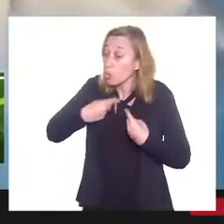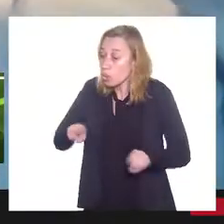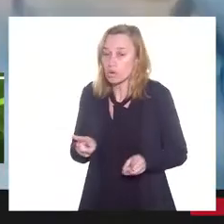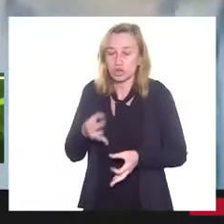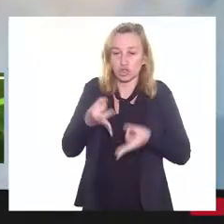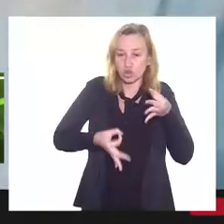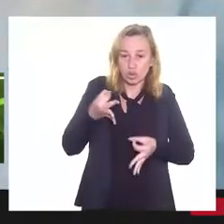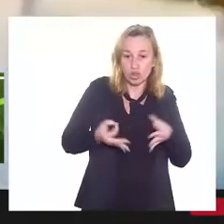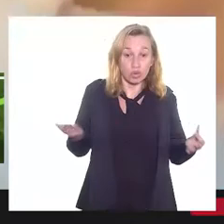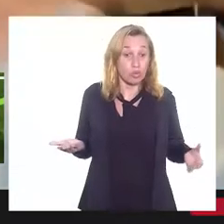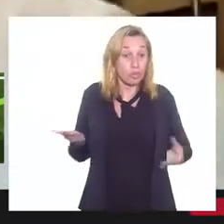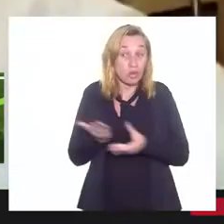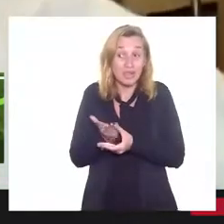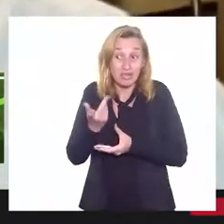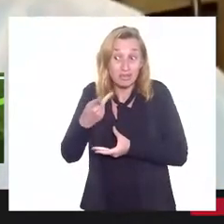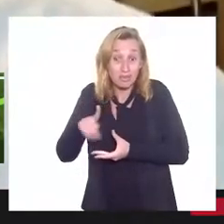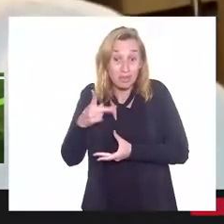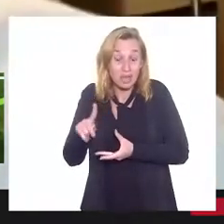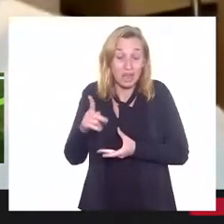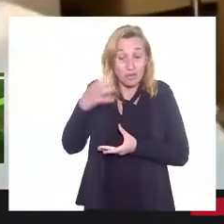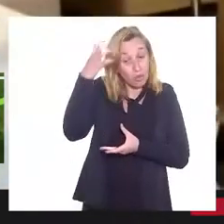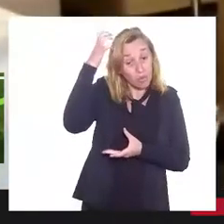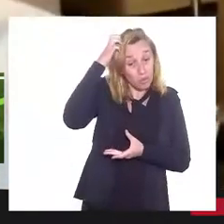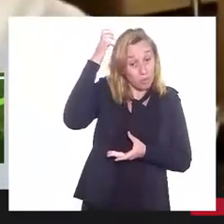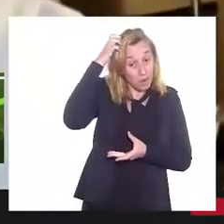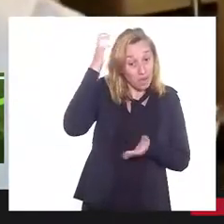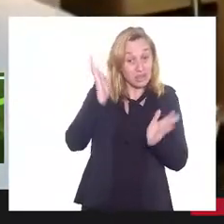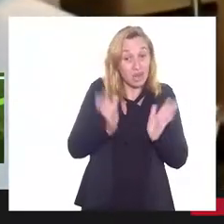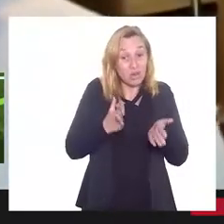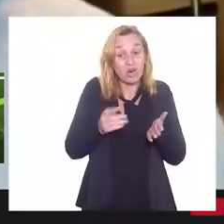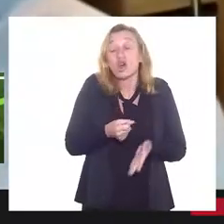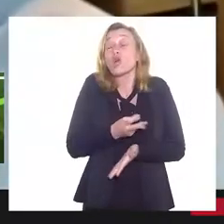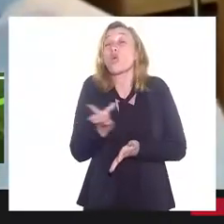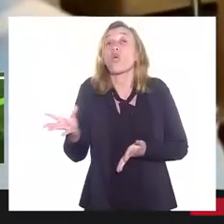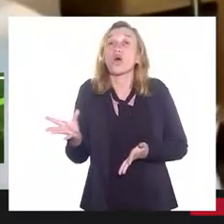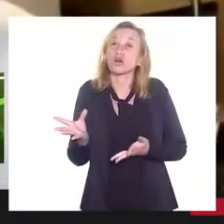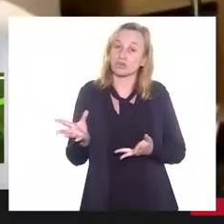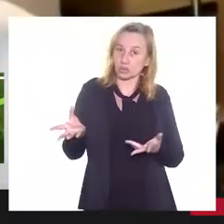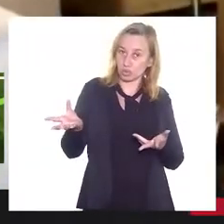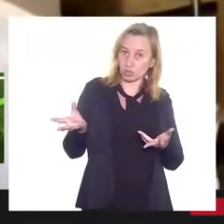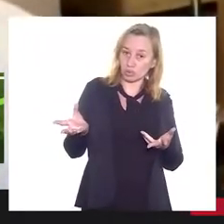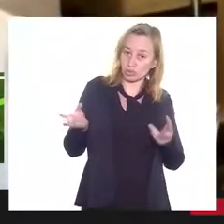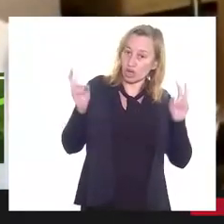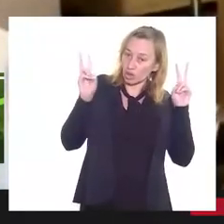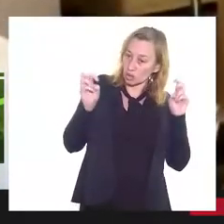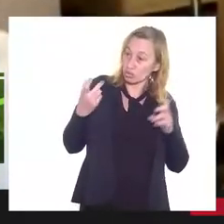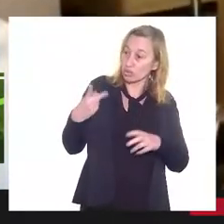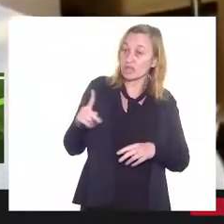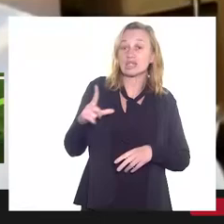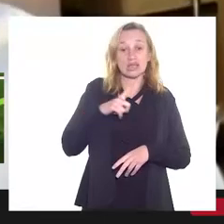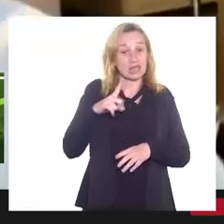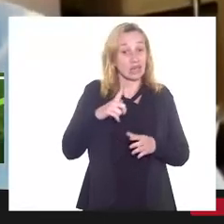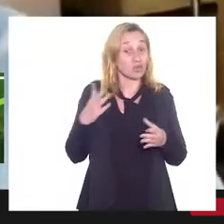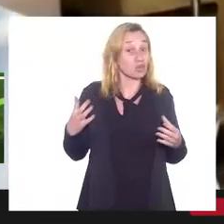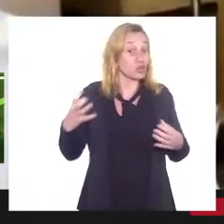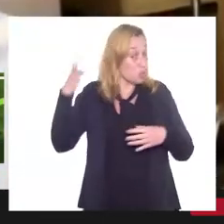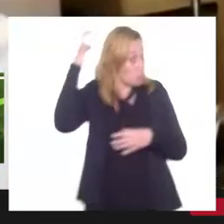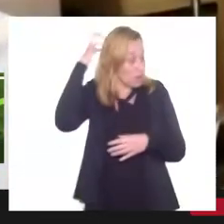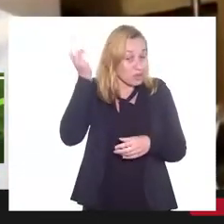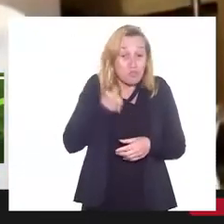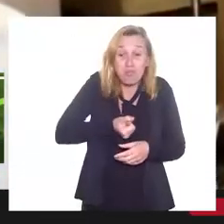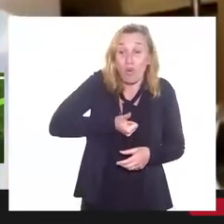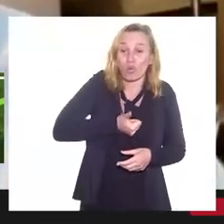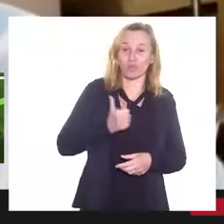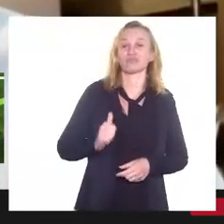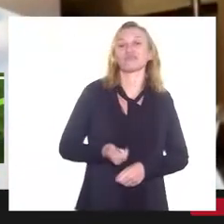o parar o processo de supremo foi Canal Azul esses nós temos de condenar sol vários